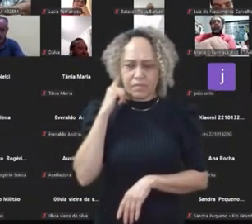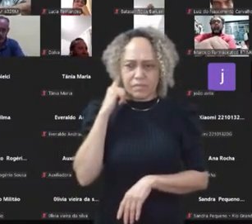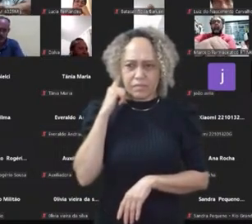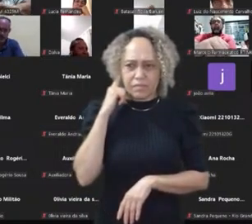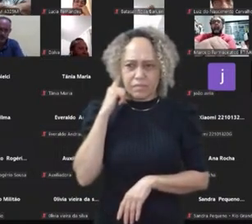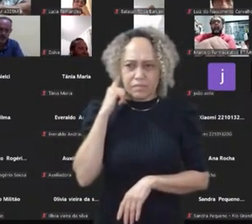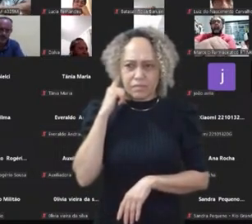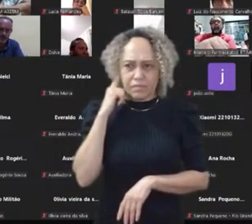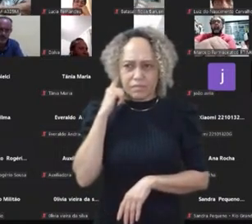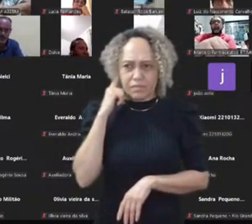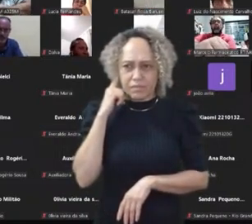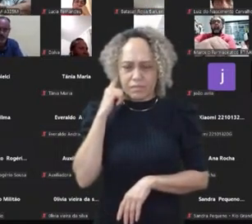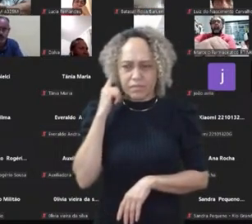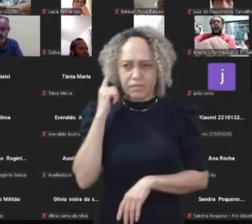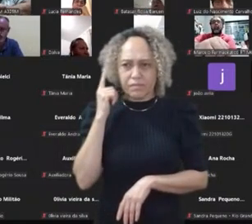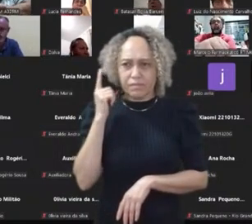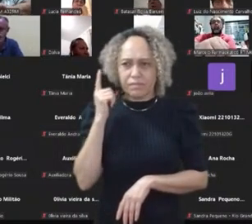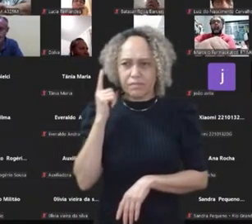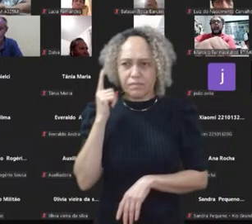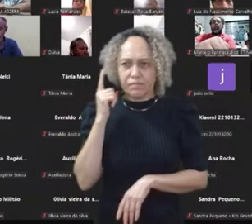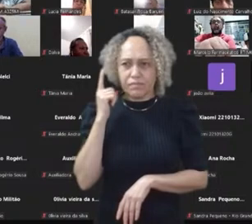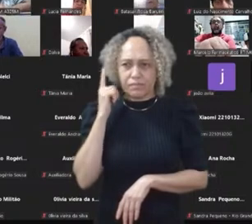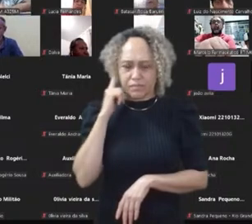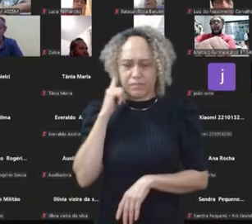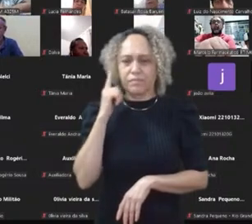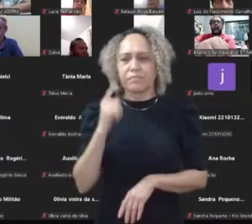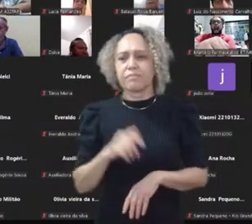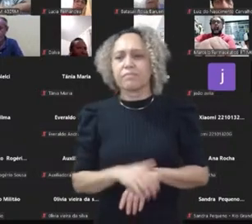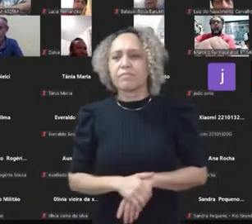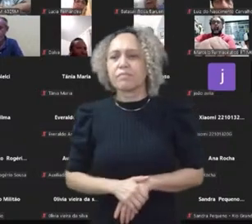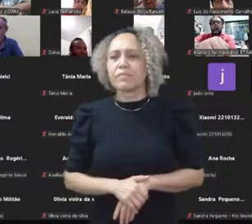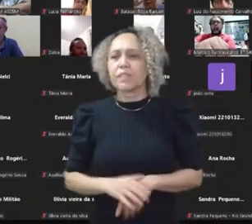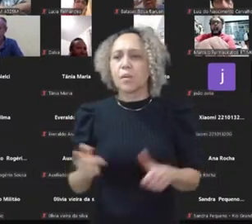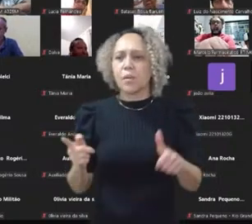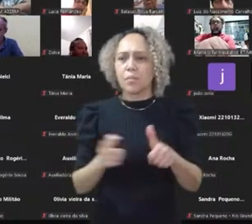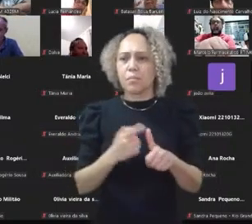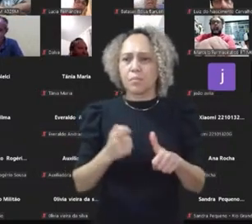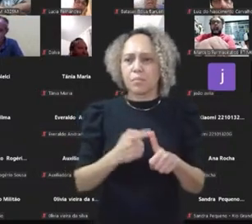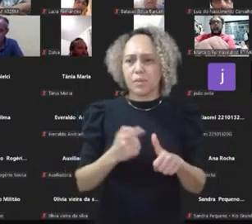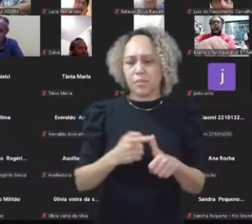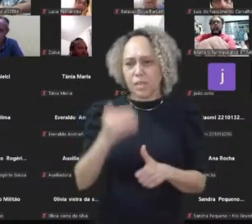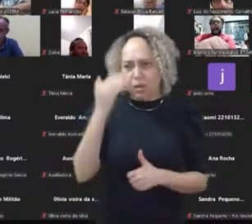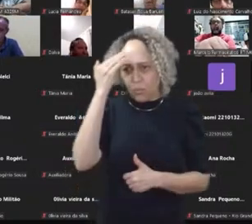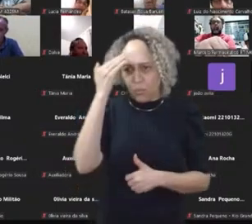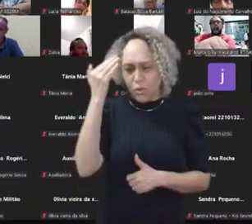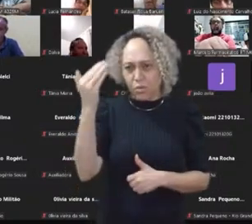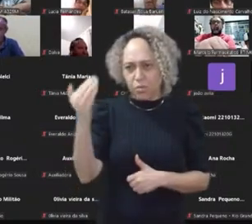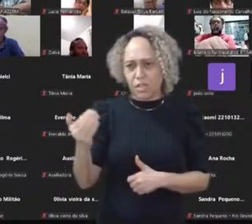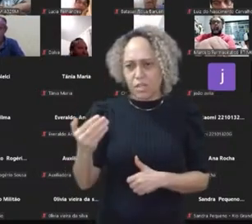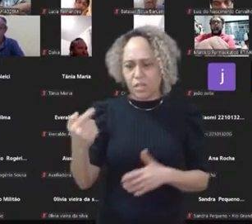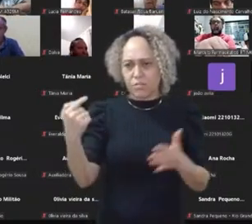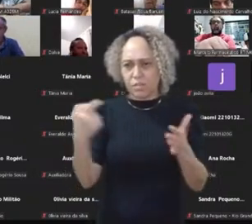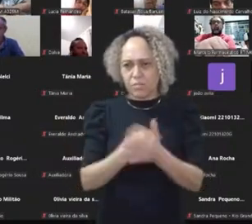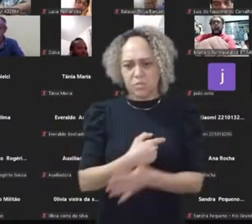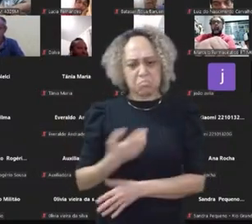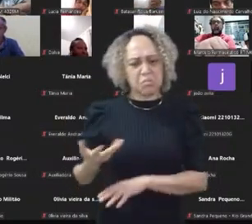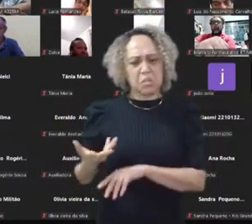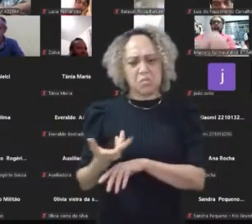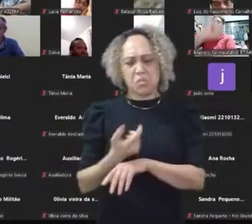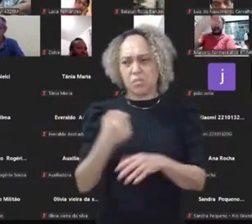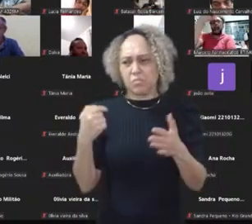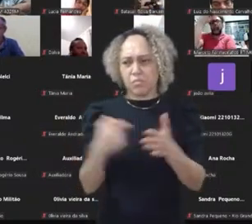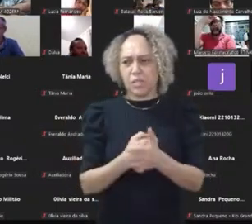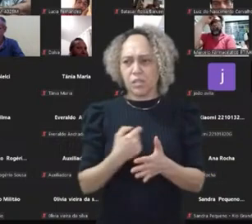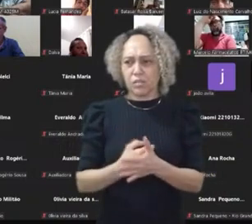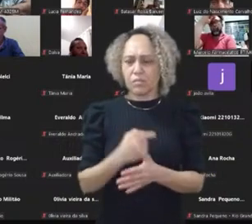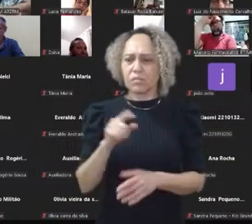câmbio microfone dele Ah agora foi eh primeiramente jorgio muito obrigado aí pela pergunta excelente pergunta olha